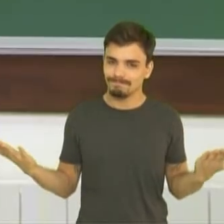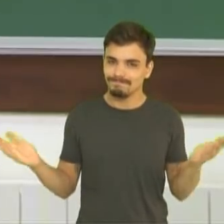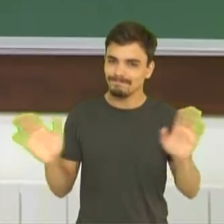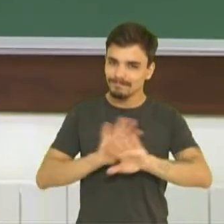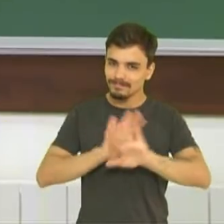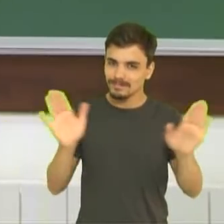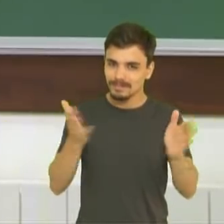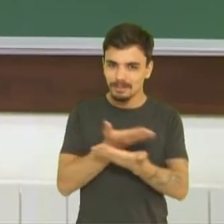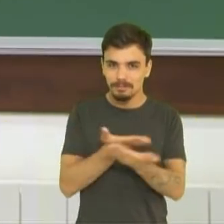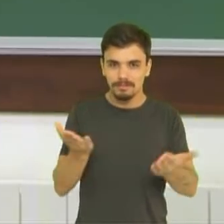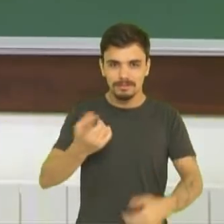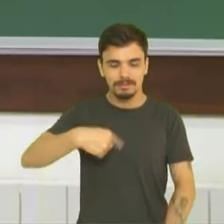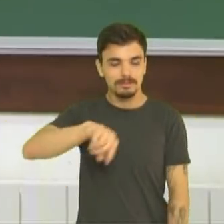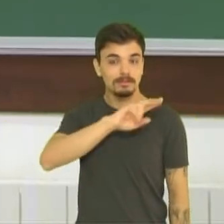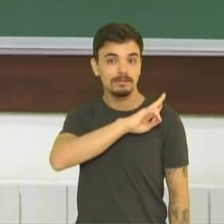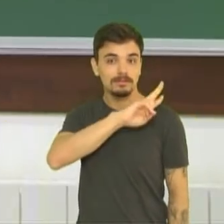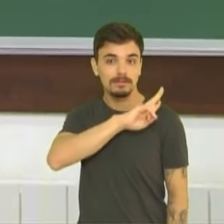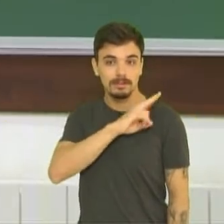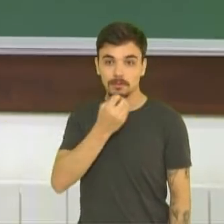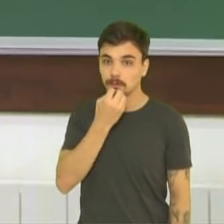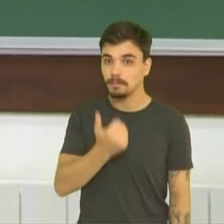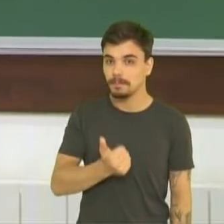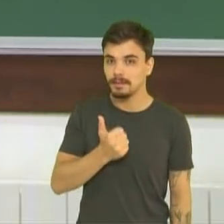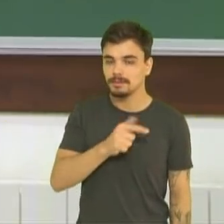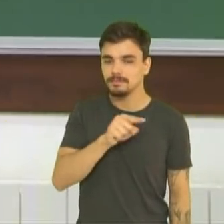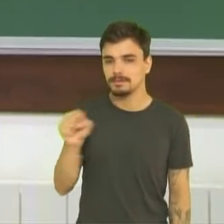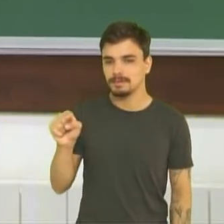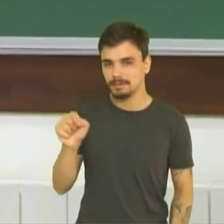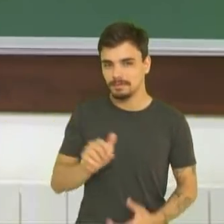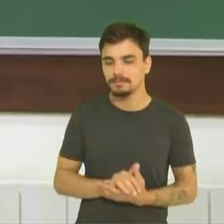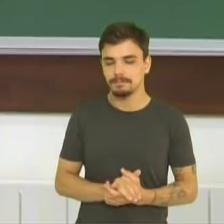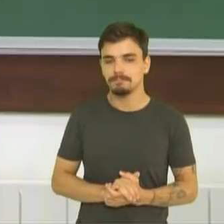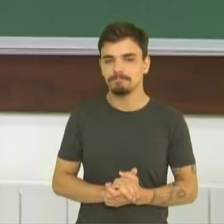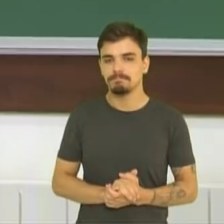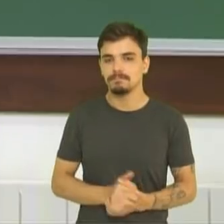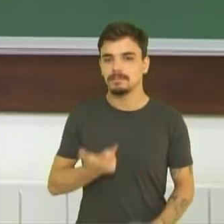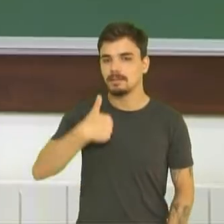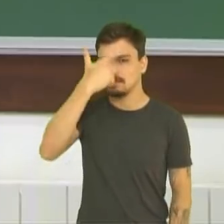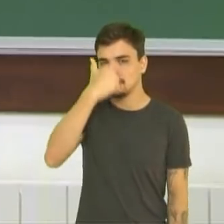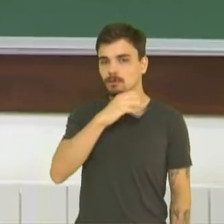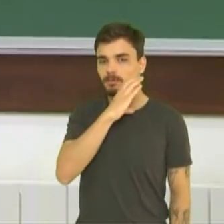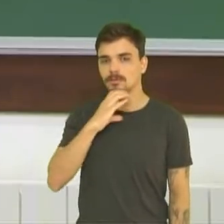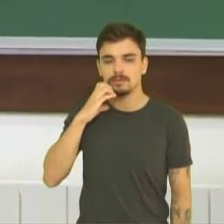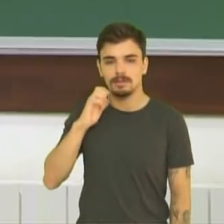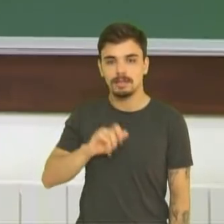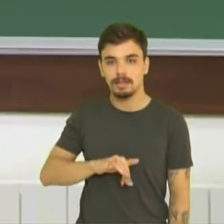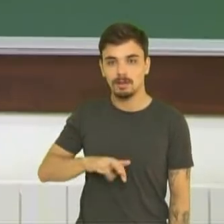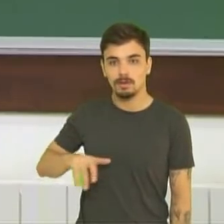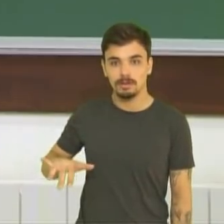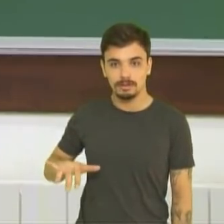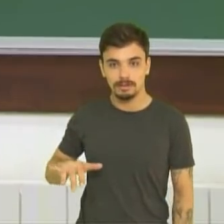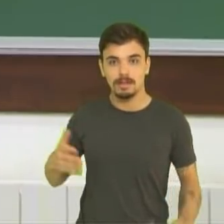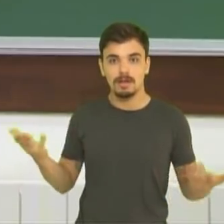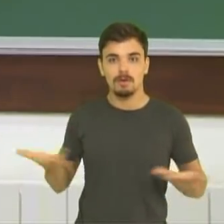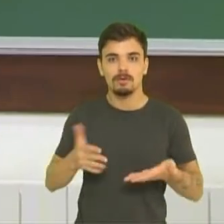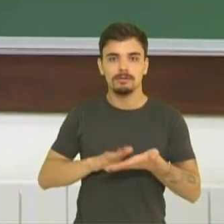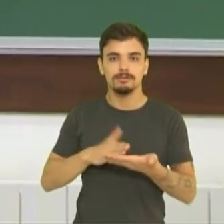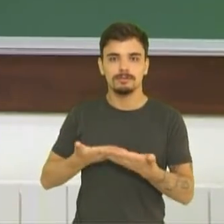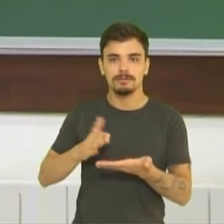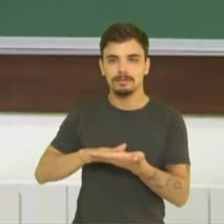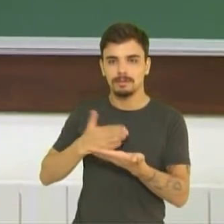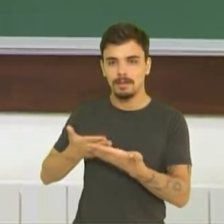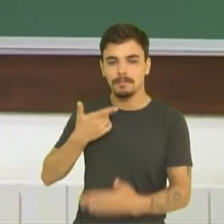Olá, galerinha da segunda série, tudo certinho com vocês? Sou eu, a professora Carolina Molina, tô aqui com meu